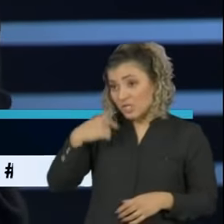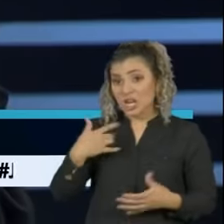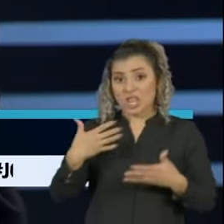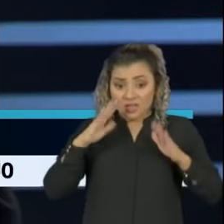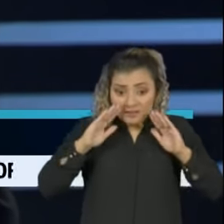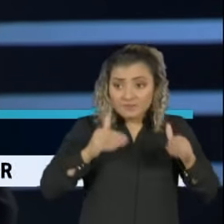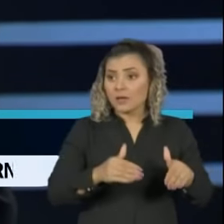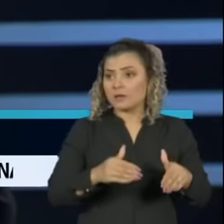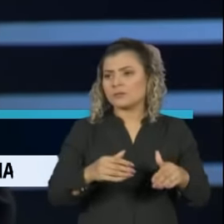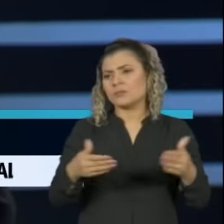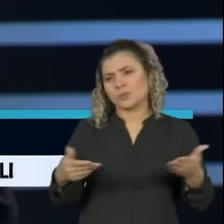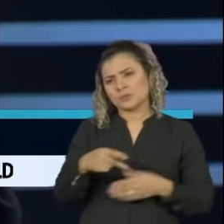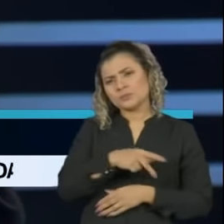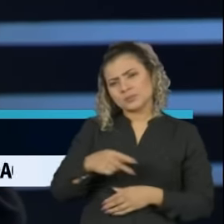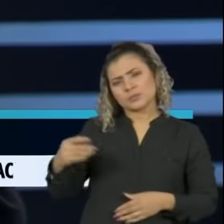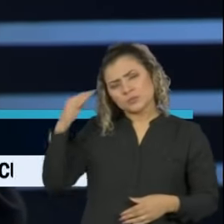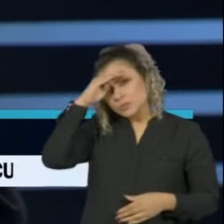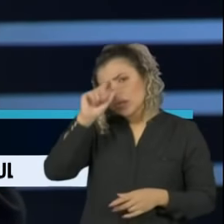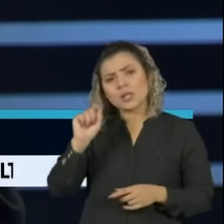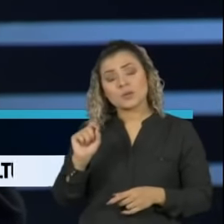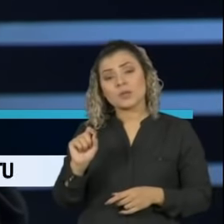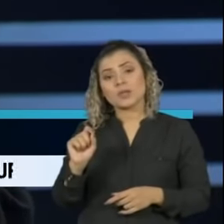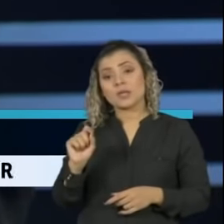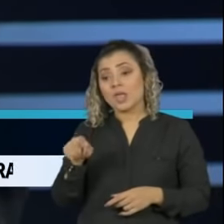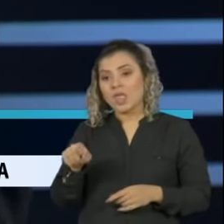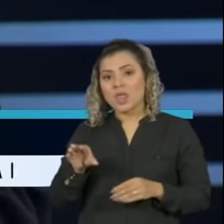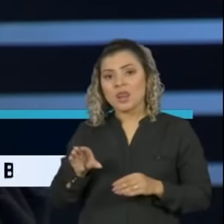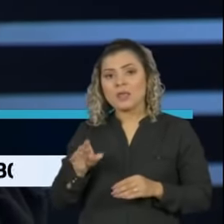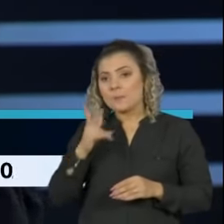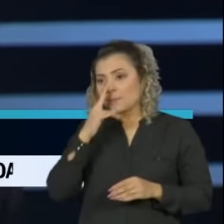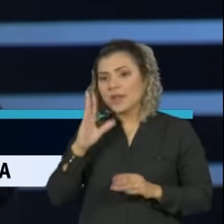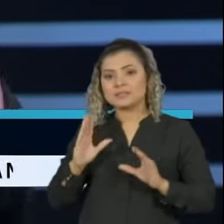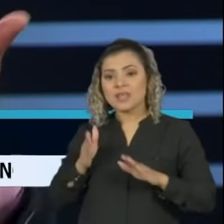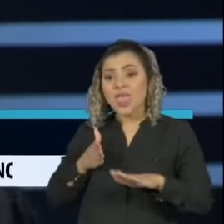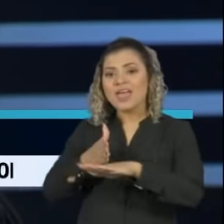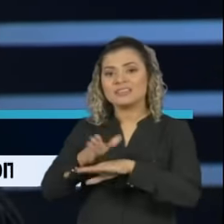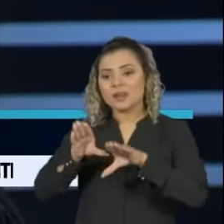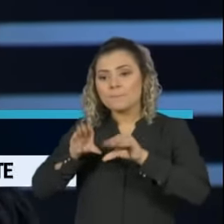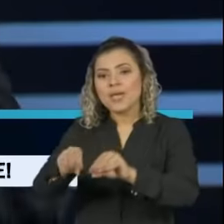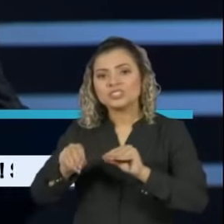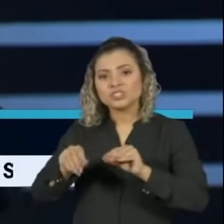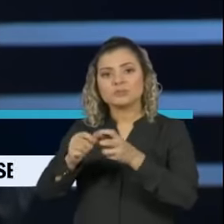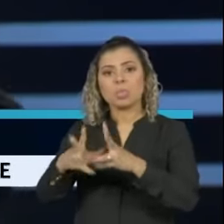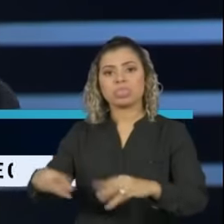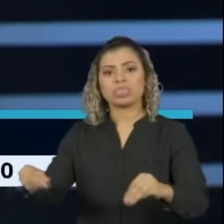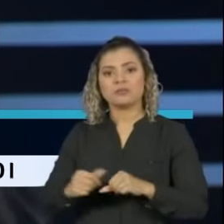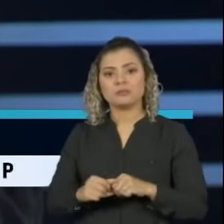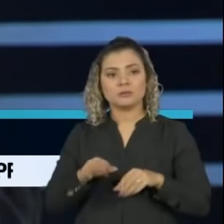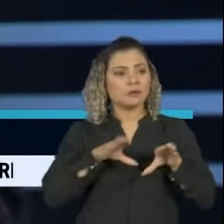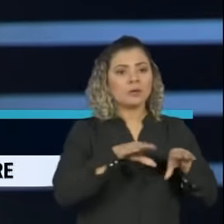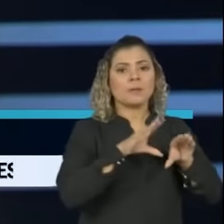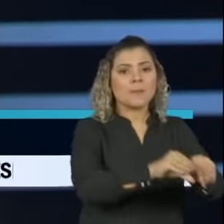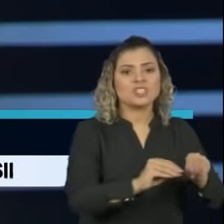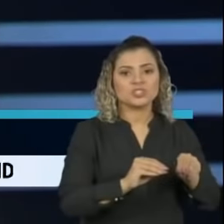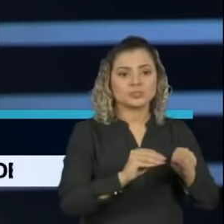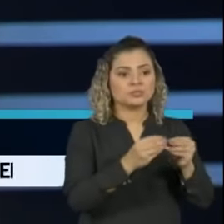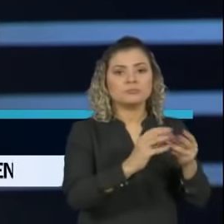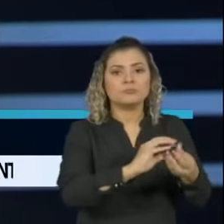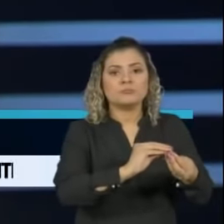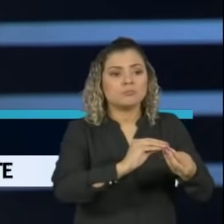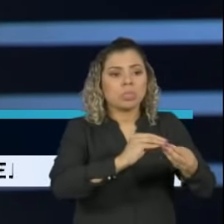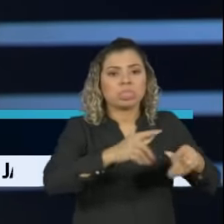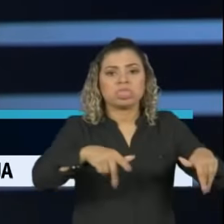o Bolsonaro hoje é um sujeito que o que ele toca estraga, é o contrário do Midas. O que ele toca, ele estraga. Então, eu digo